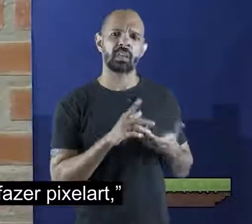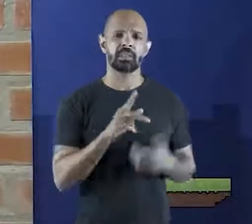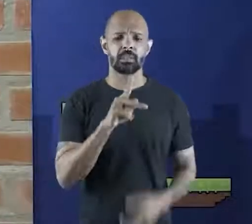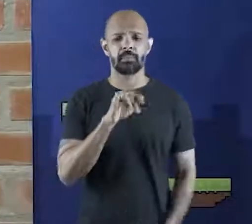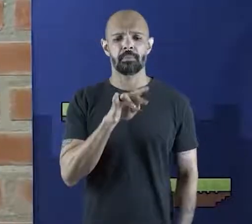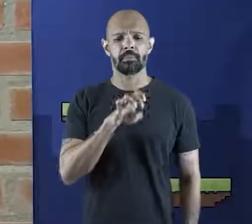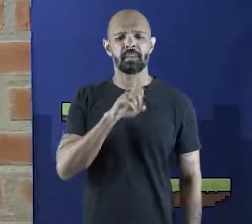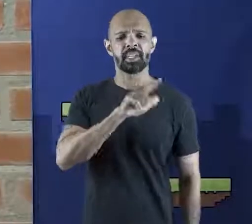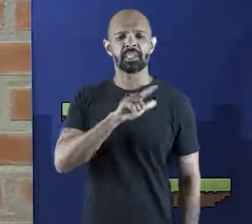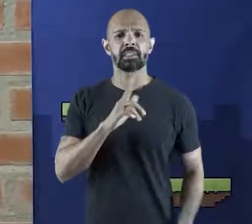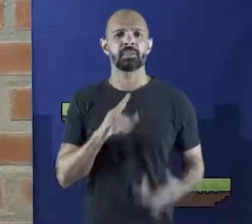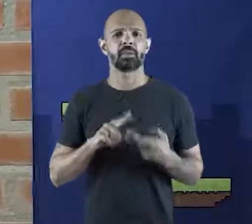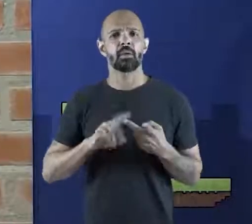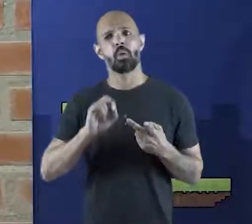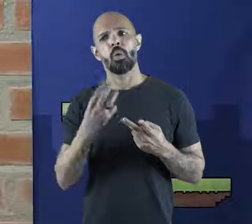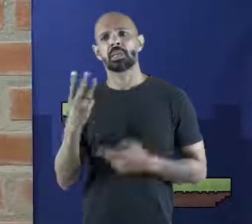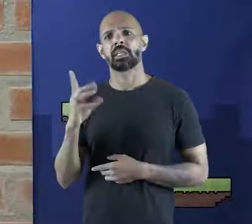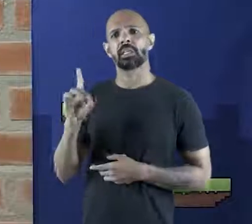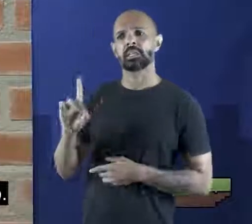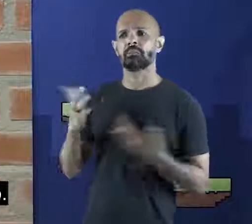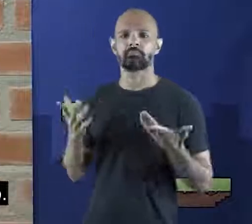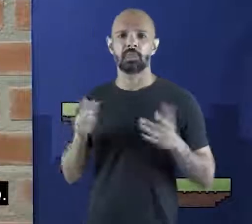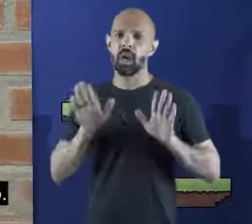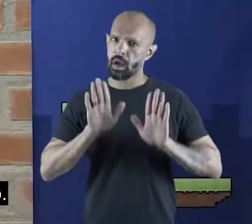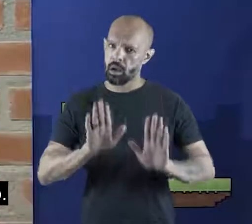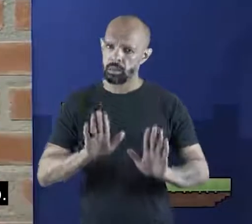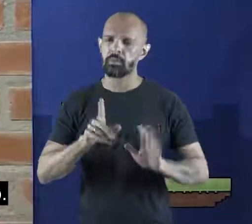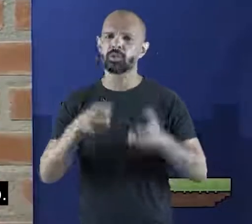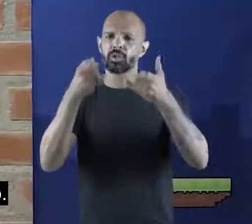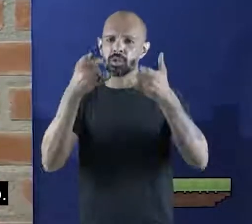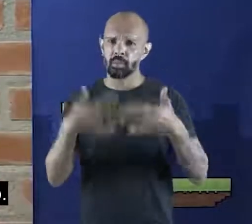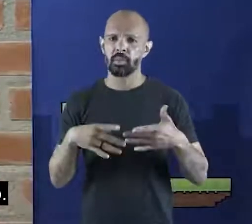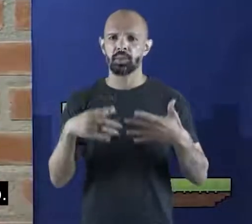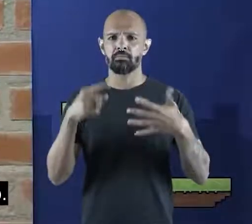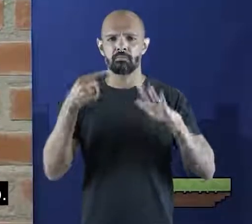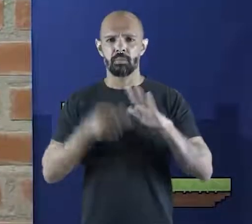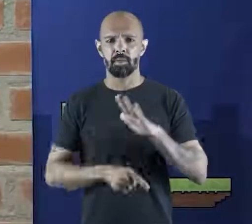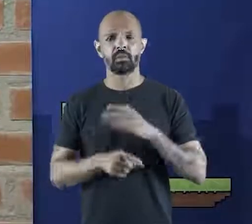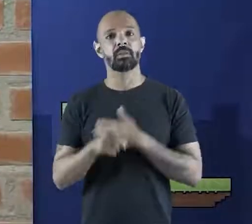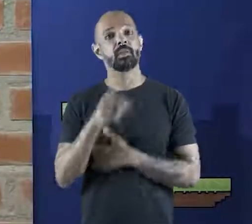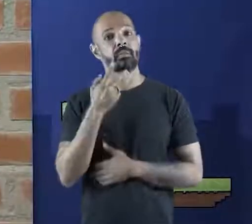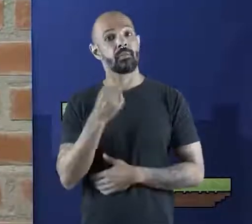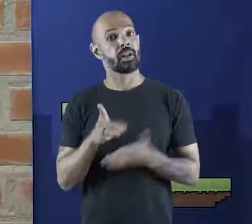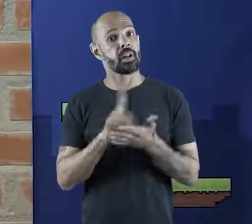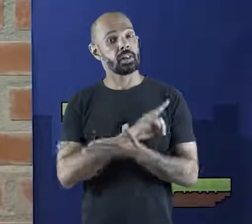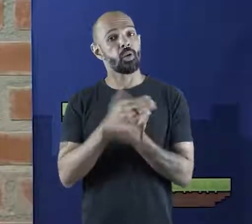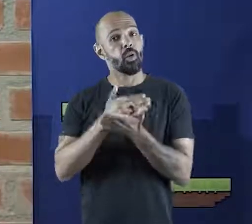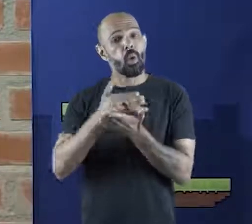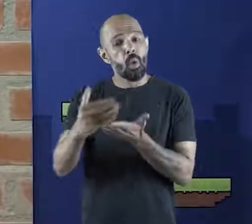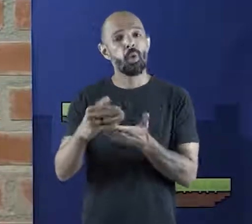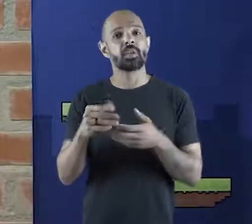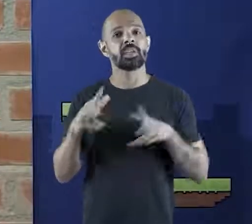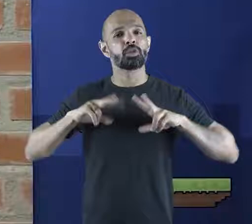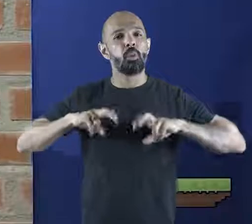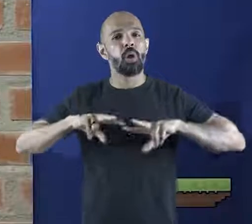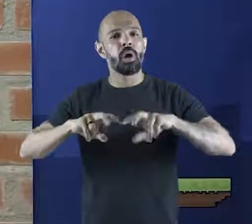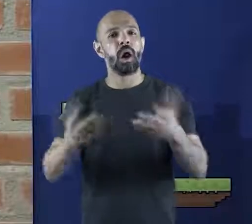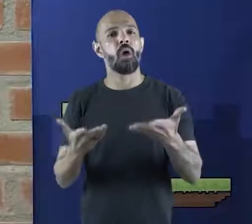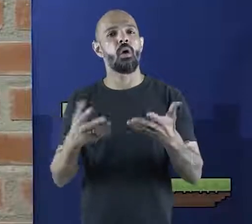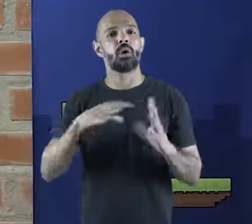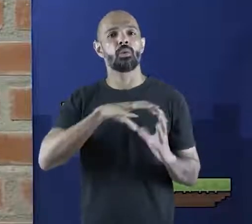art, quero ser um artista 3D. Calma, eu vou falar um pouquinho mais sobre isso e, como eu disse, vamos começar agora a explorar um pouquinho